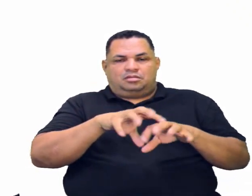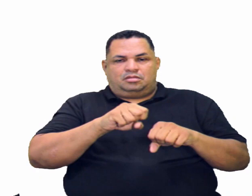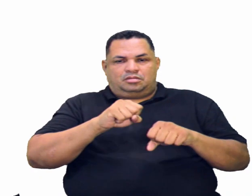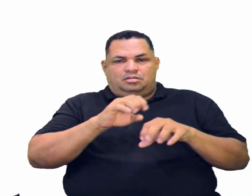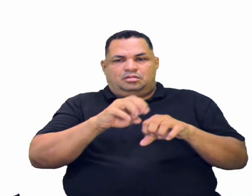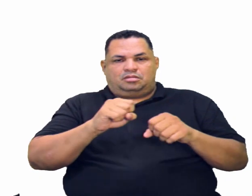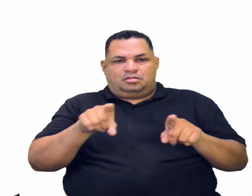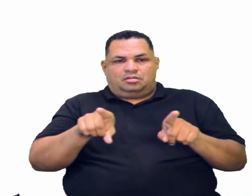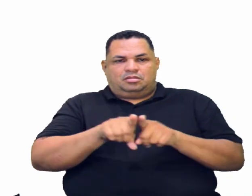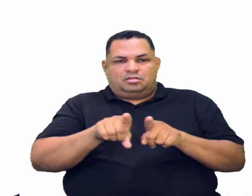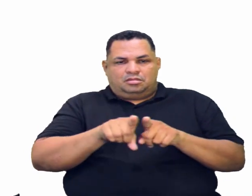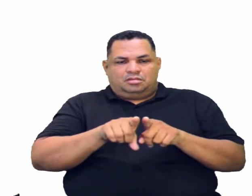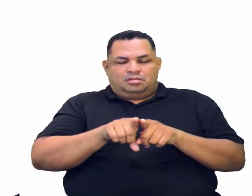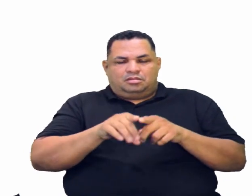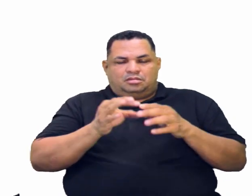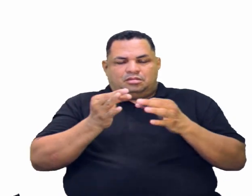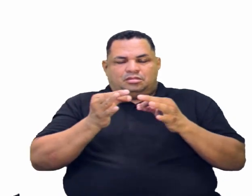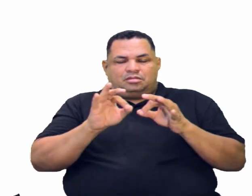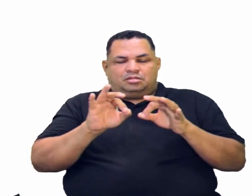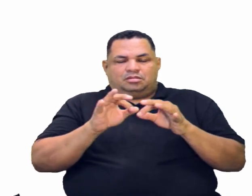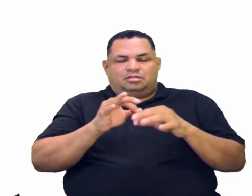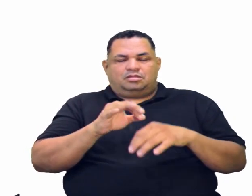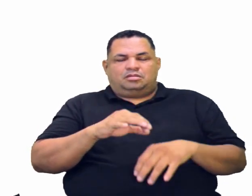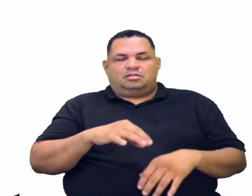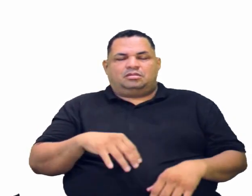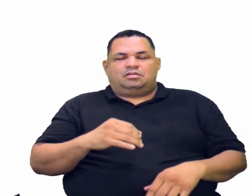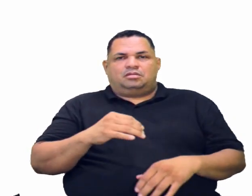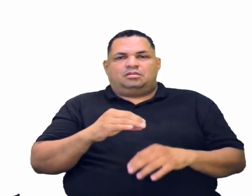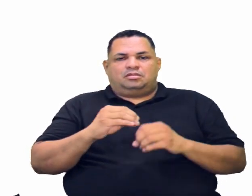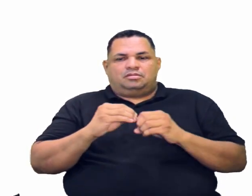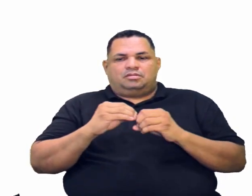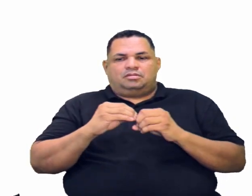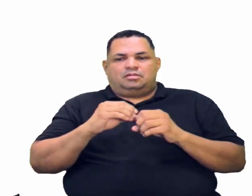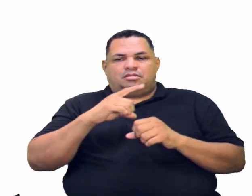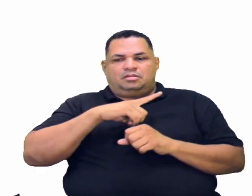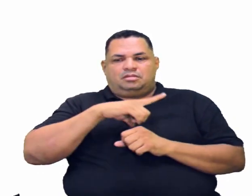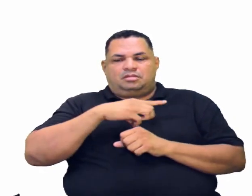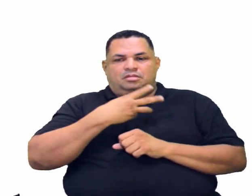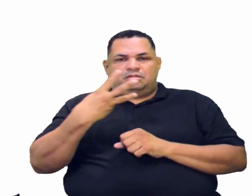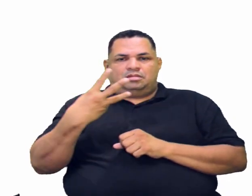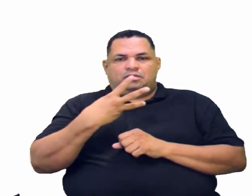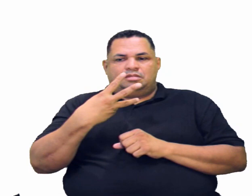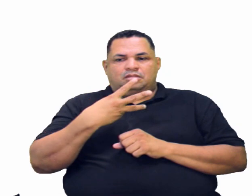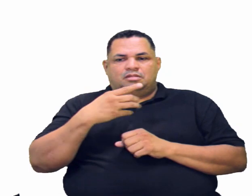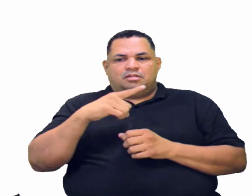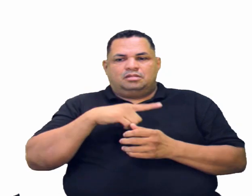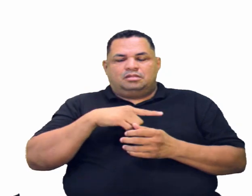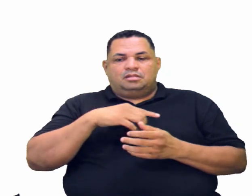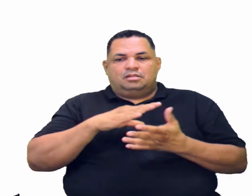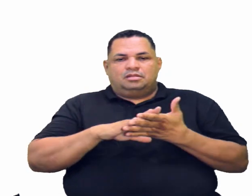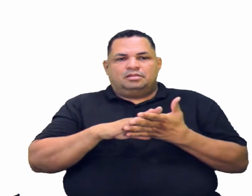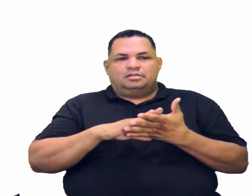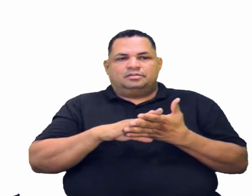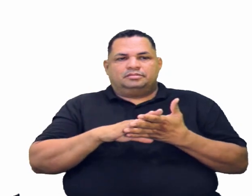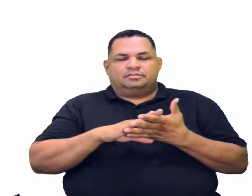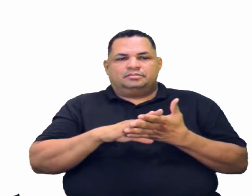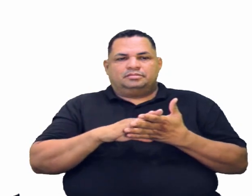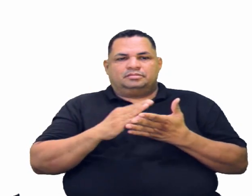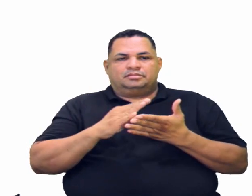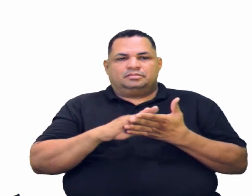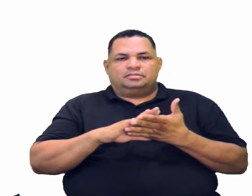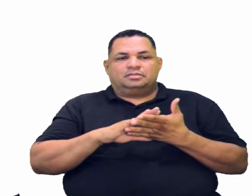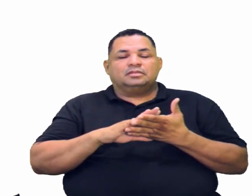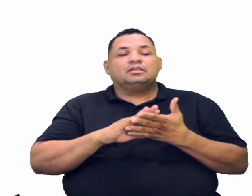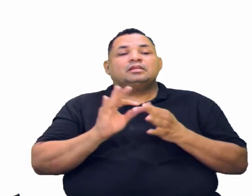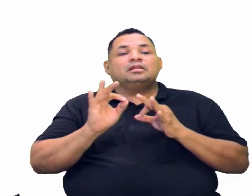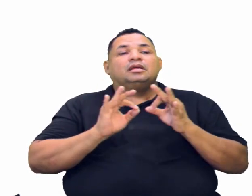elas também são bem simples, né? Nós também vamos ter três. A partir de sais de cálcio, né, de